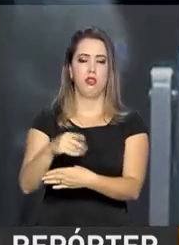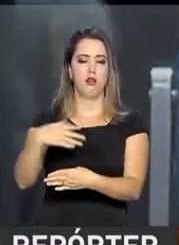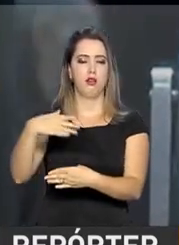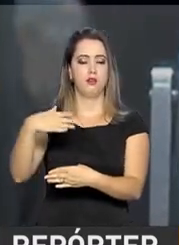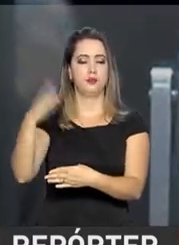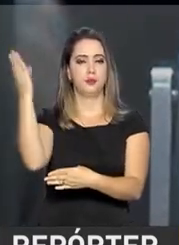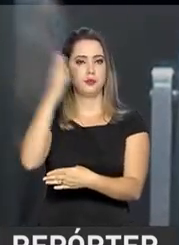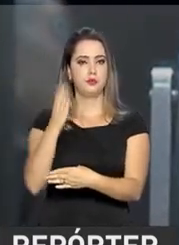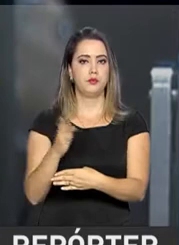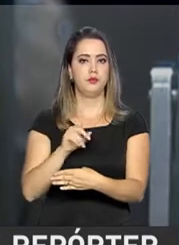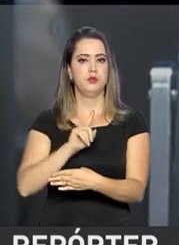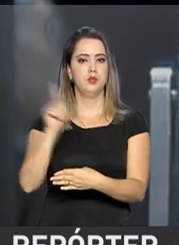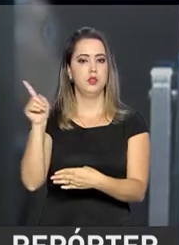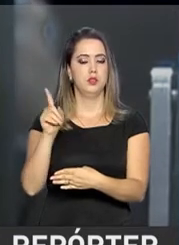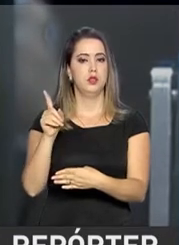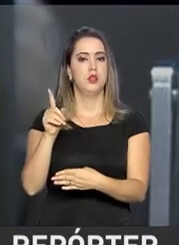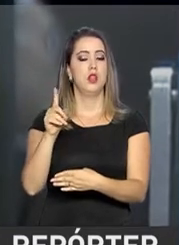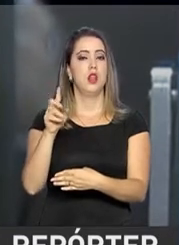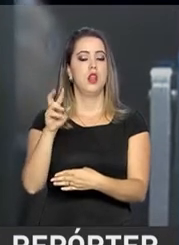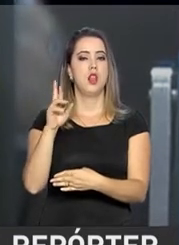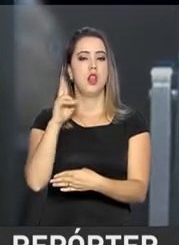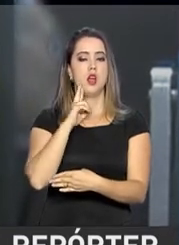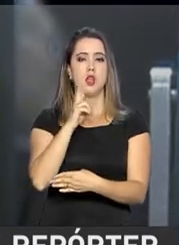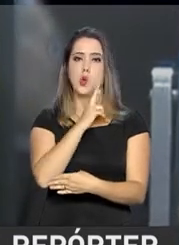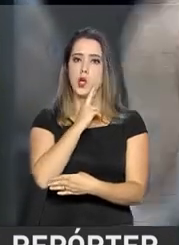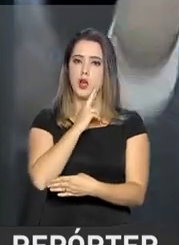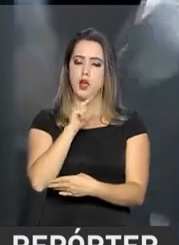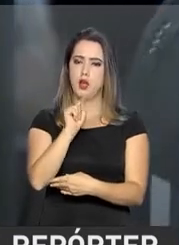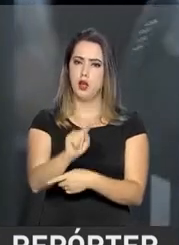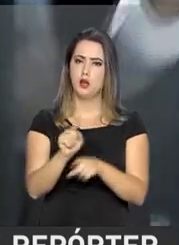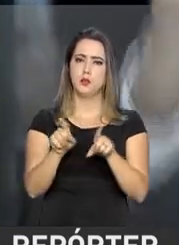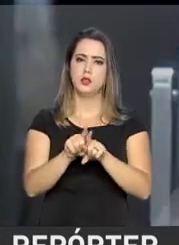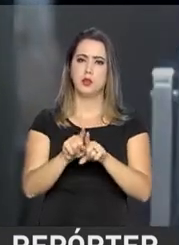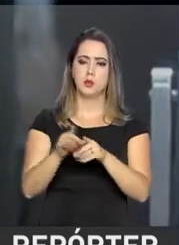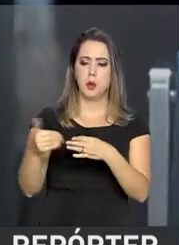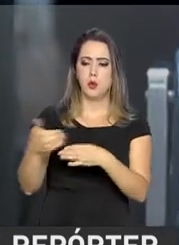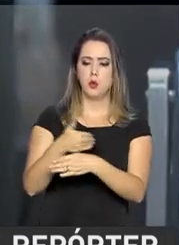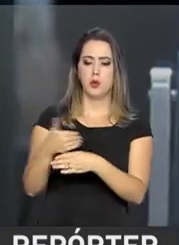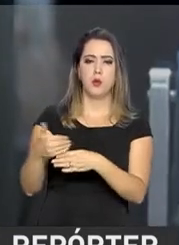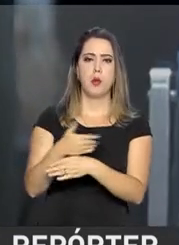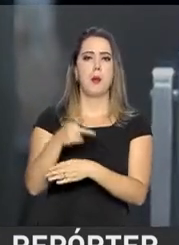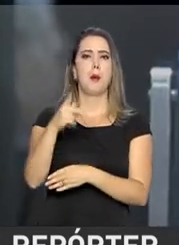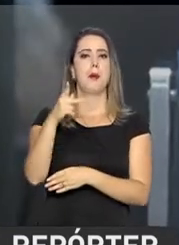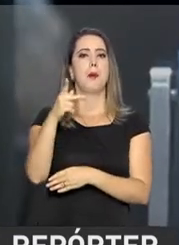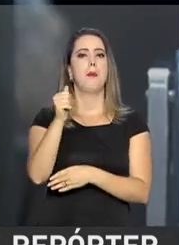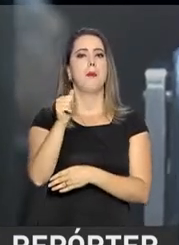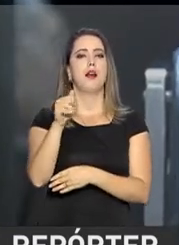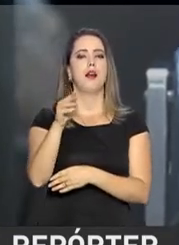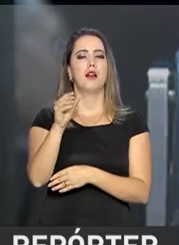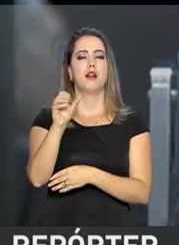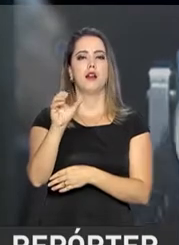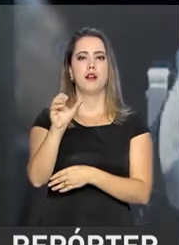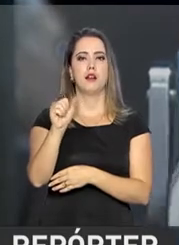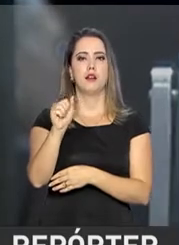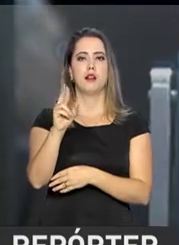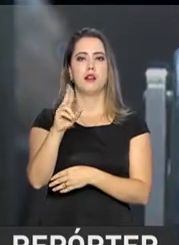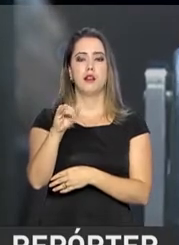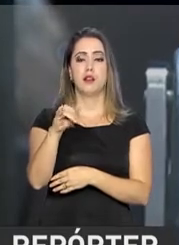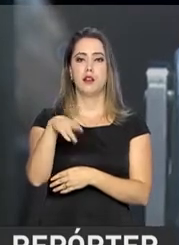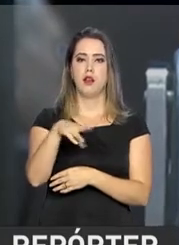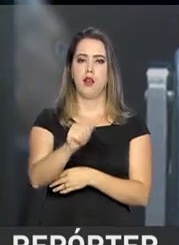Jucá, lá em Roraima, exatamente no limite em Pacaraima, uma área que conheço bastante. Tenho dois filhos que